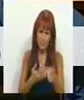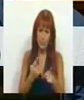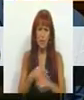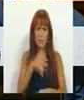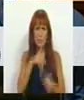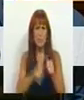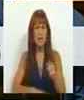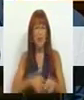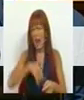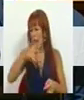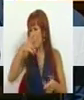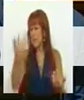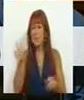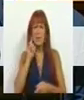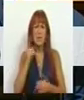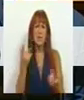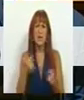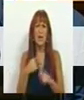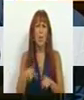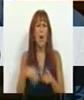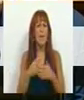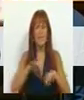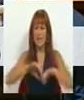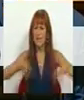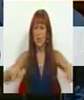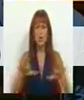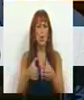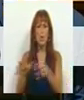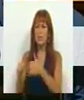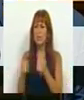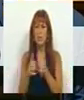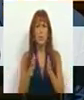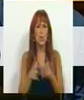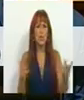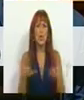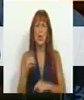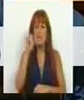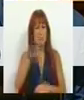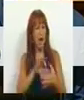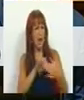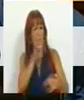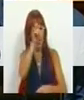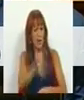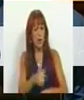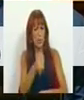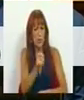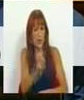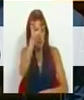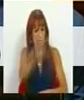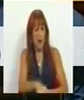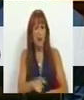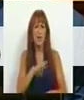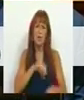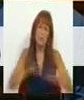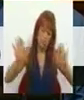com o discurso que teve, que é lamentável, e, sobretudo, criar aqui uma divisão entre os grupos parlamentares todos. Só lhe fica mal a si, pessoalmente, e ao Bloco de Esquerda,